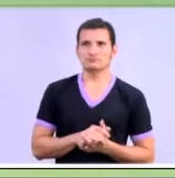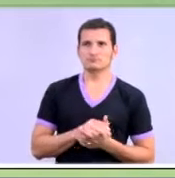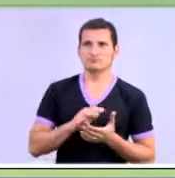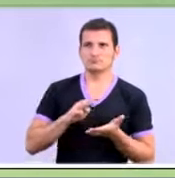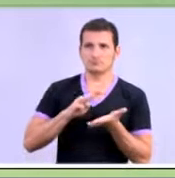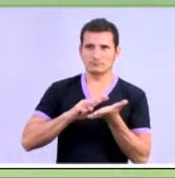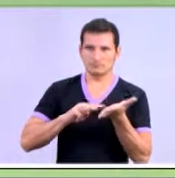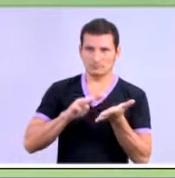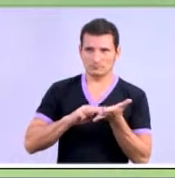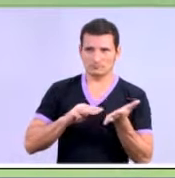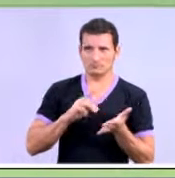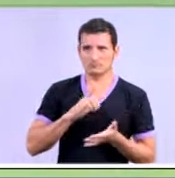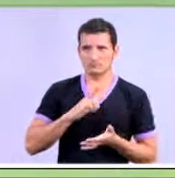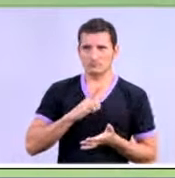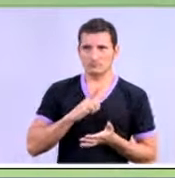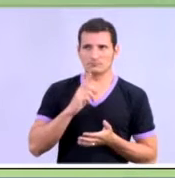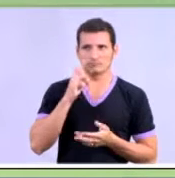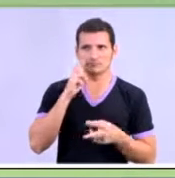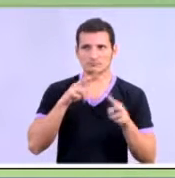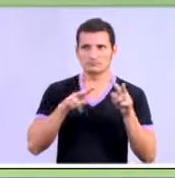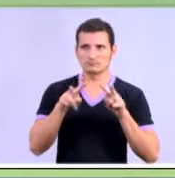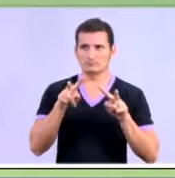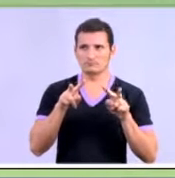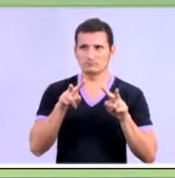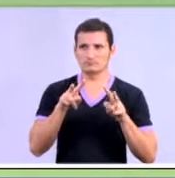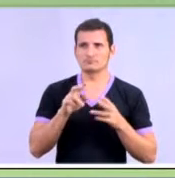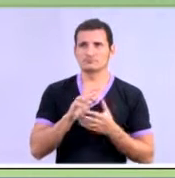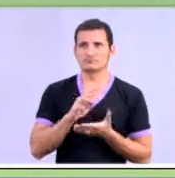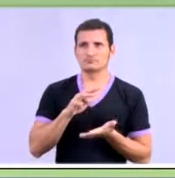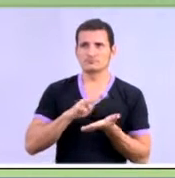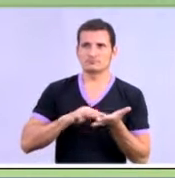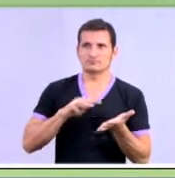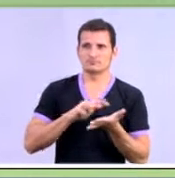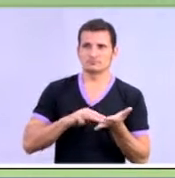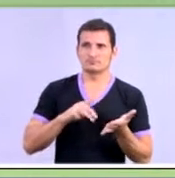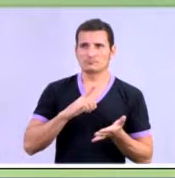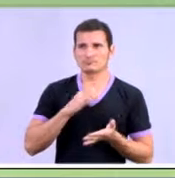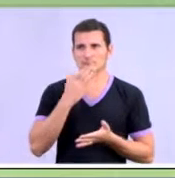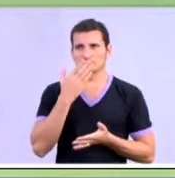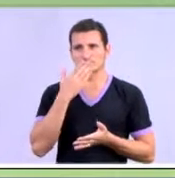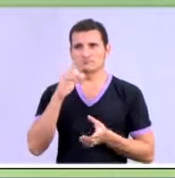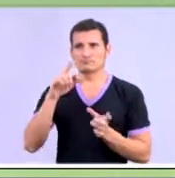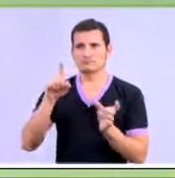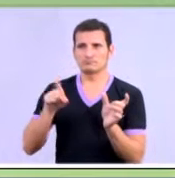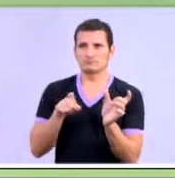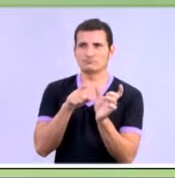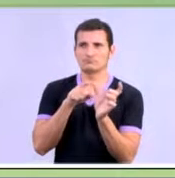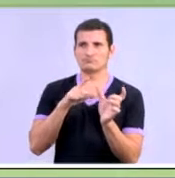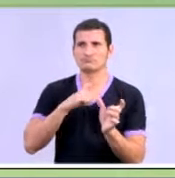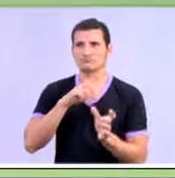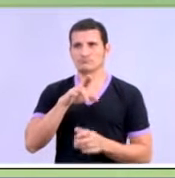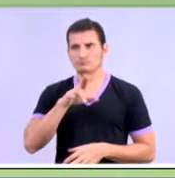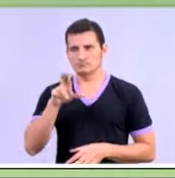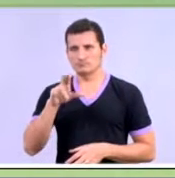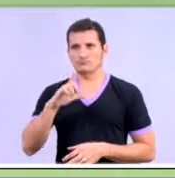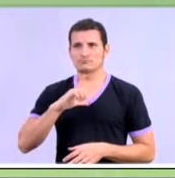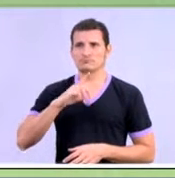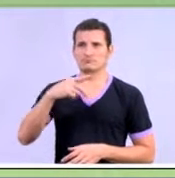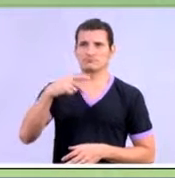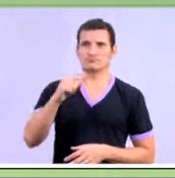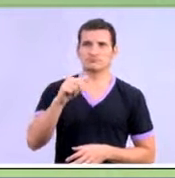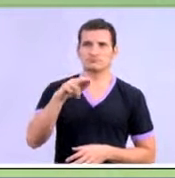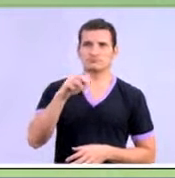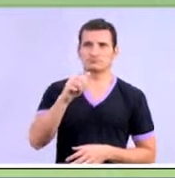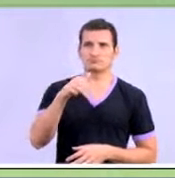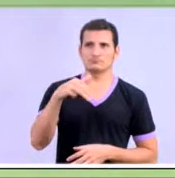Método tem visibilidade, método tem tipo de retorno, método tem nome e método tem parâmetros.